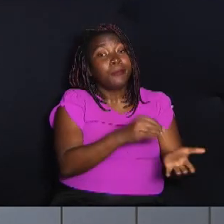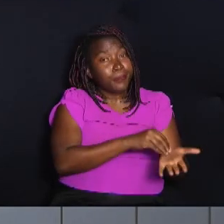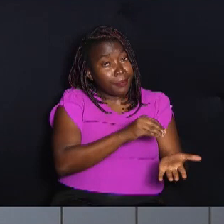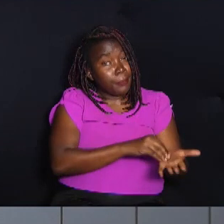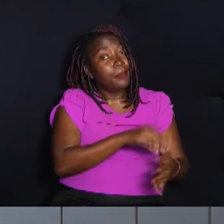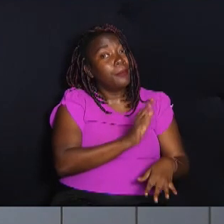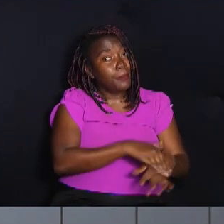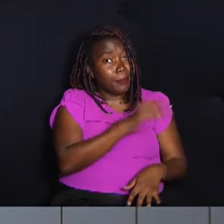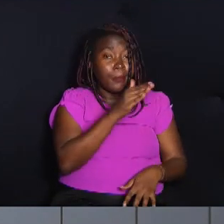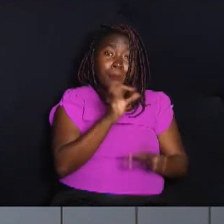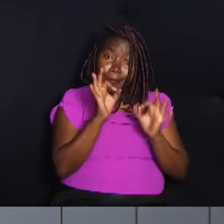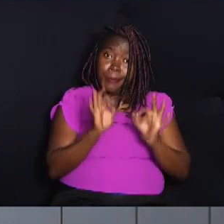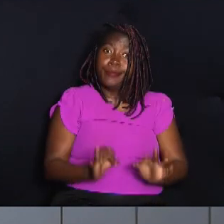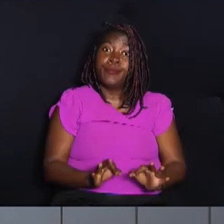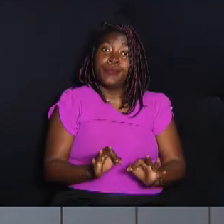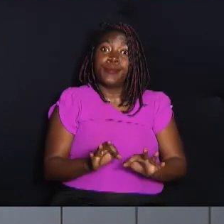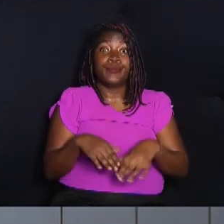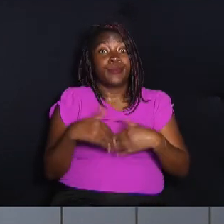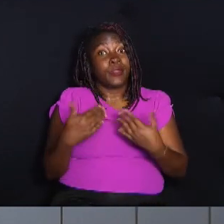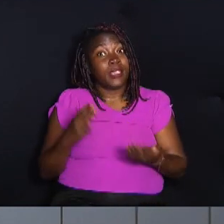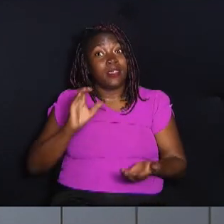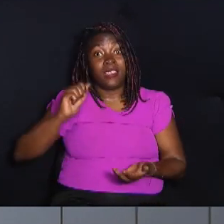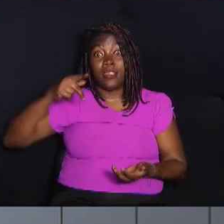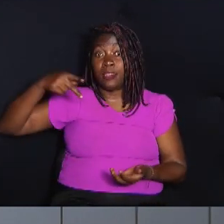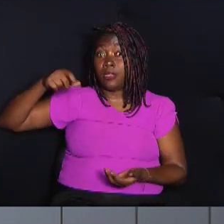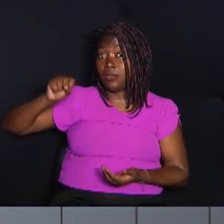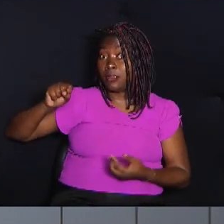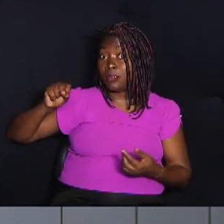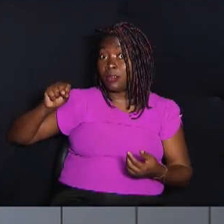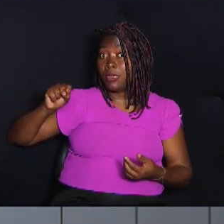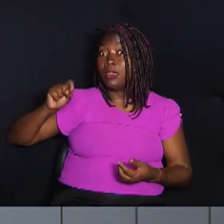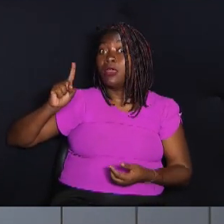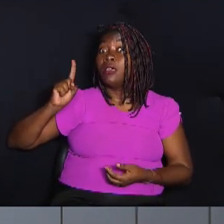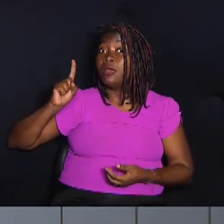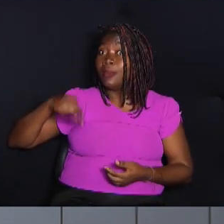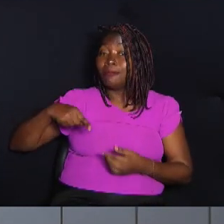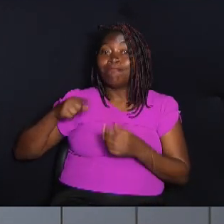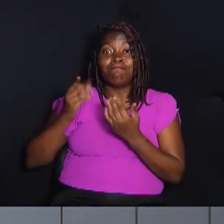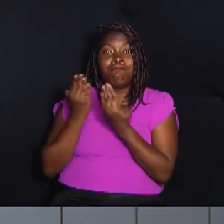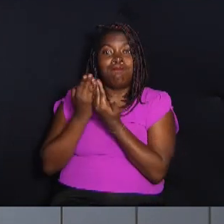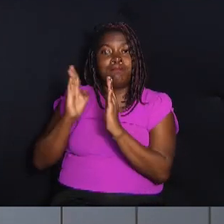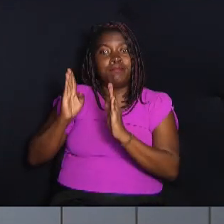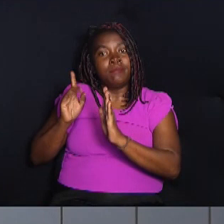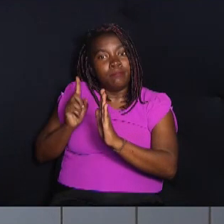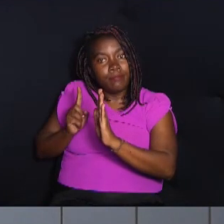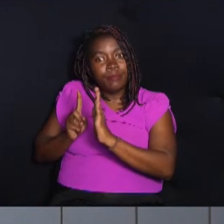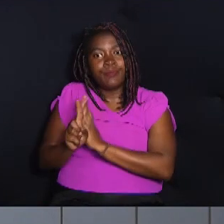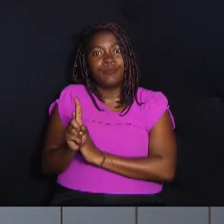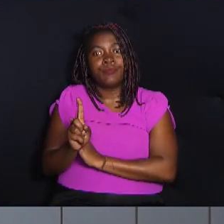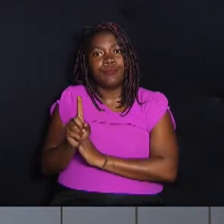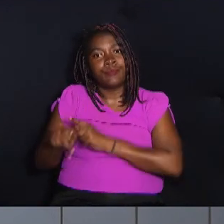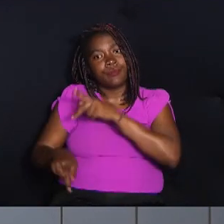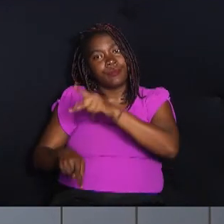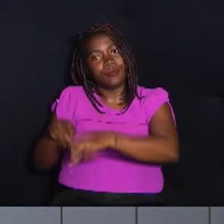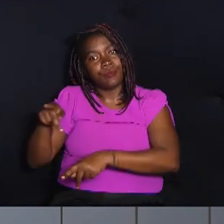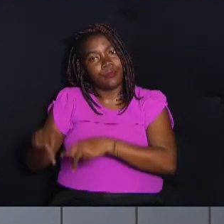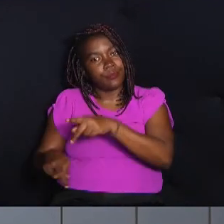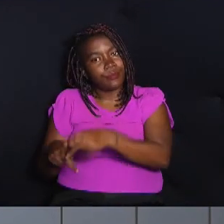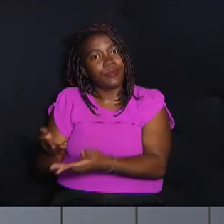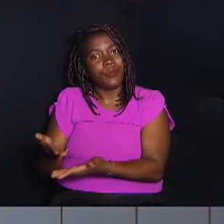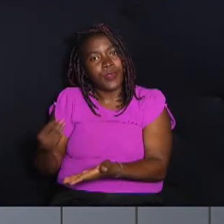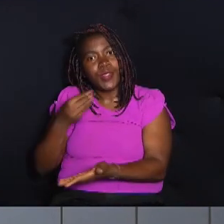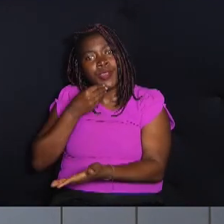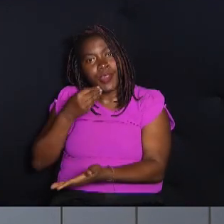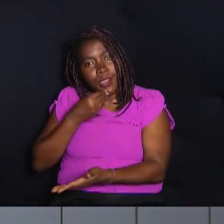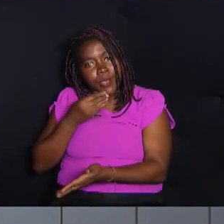sem dúvida nenhuma. Então, os CAPs são portas de entrada para esta população mais